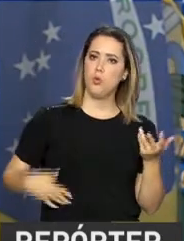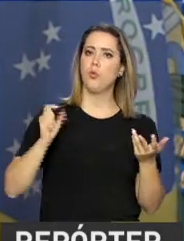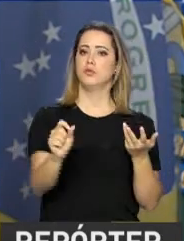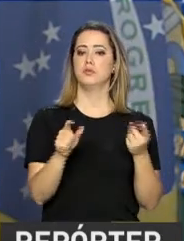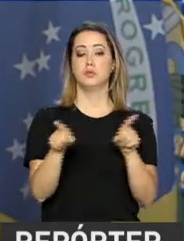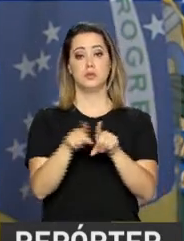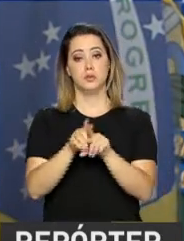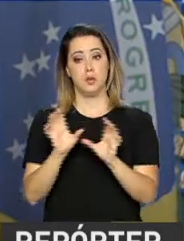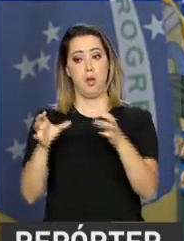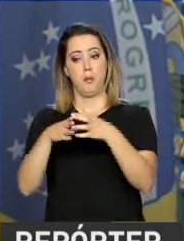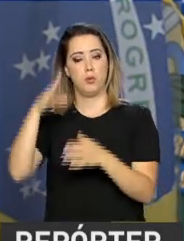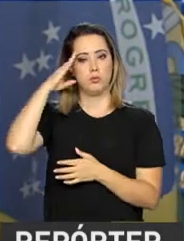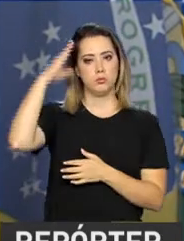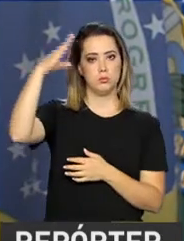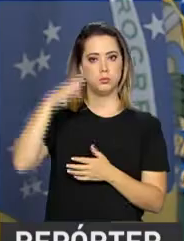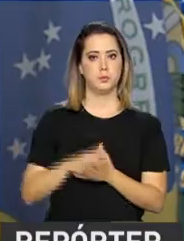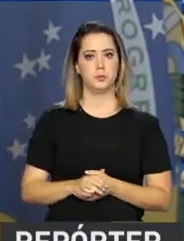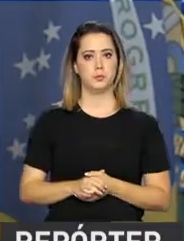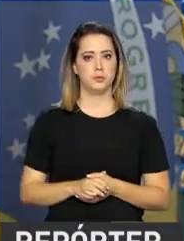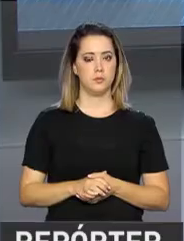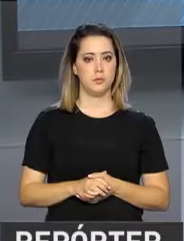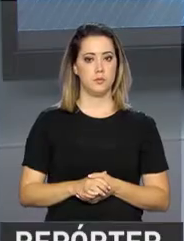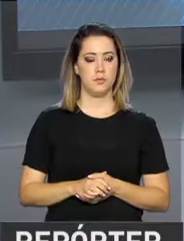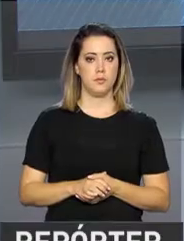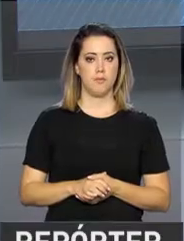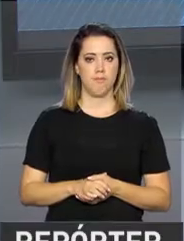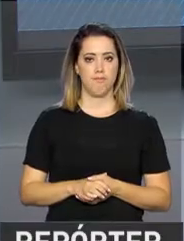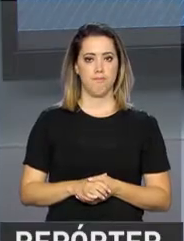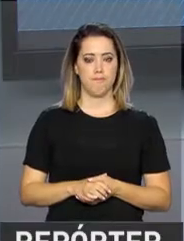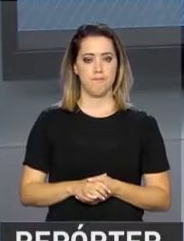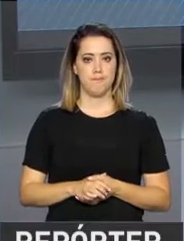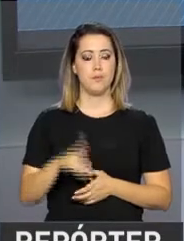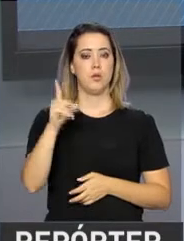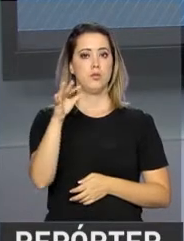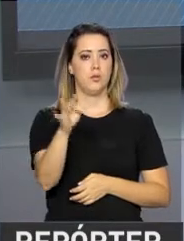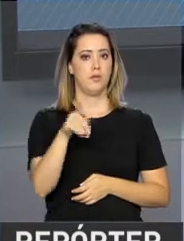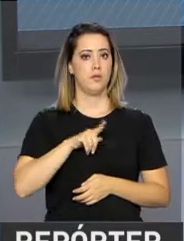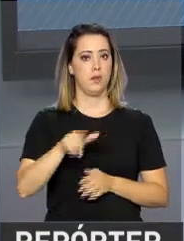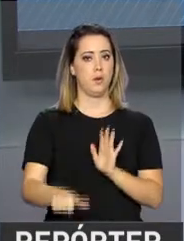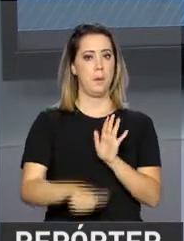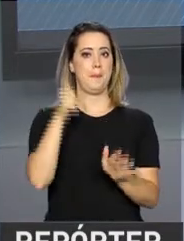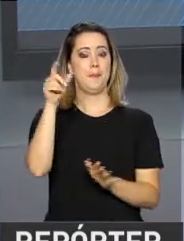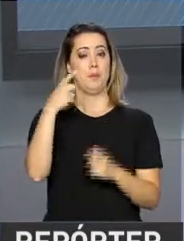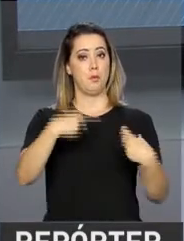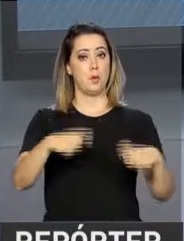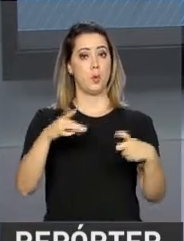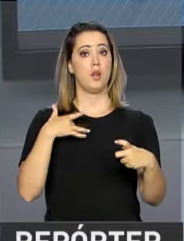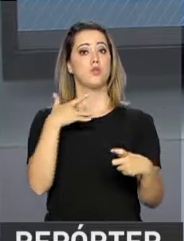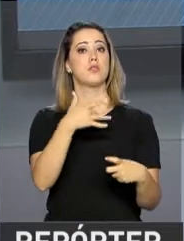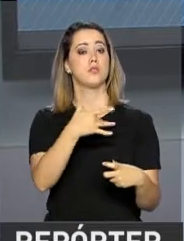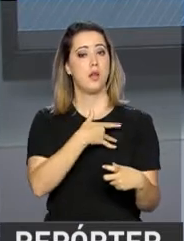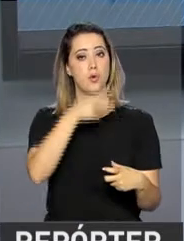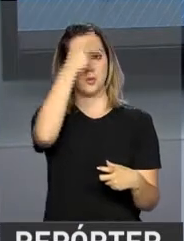brasileiro e agradece as forças armadas e distrito federal têm o primeiro ambulatório destinado ao atendimento